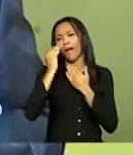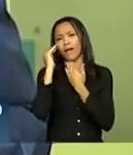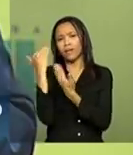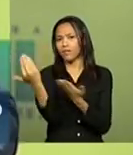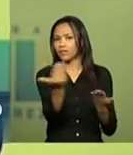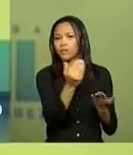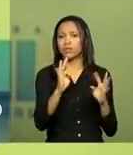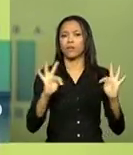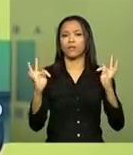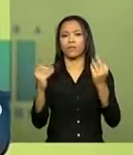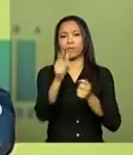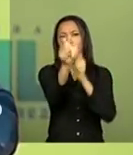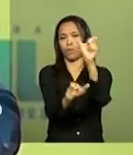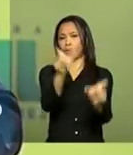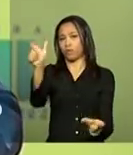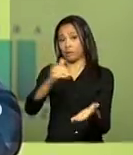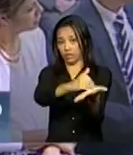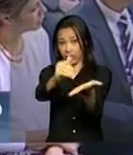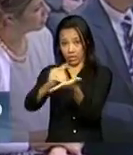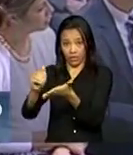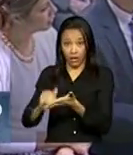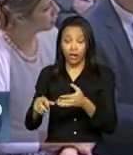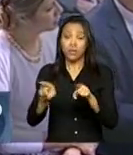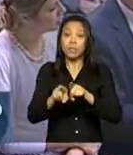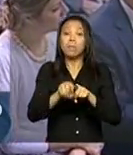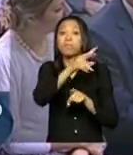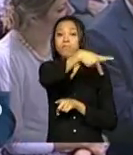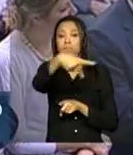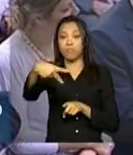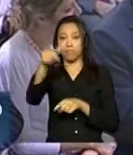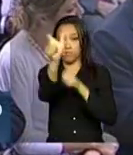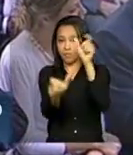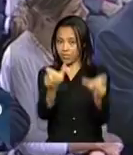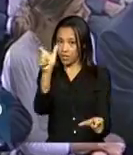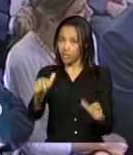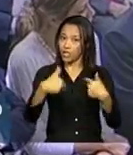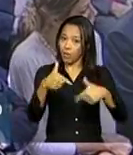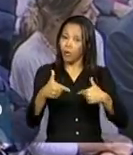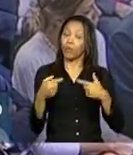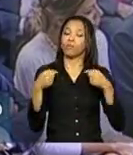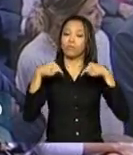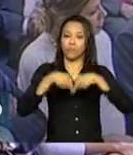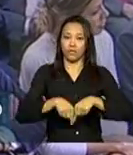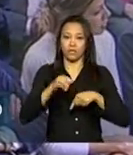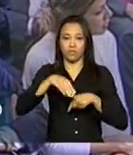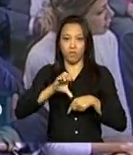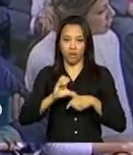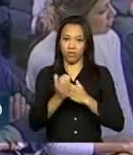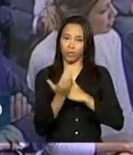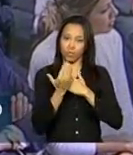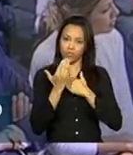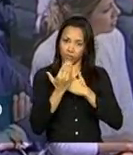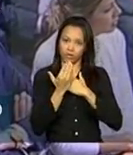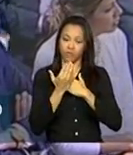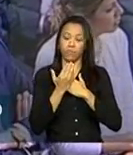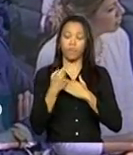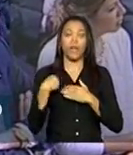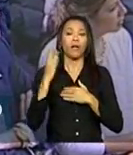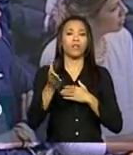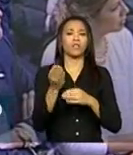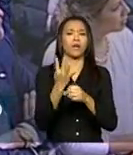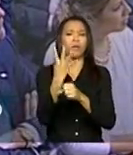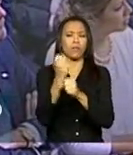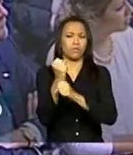secretários e presidentes de autarquias que trabalharam comigo nessa gestão. Então, Luiz Cláudio Costa, que já me referi, que está há 4 anos já no